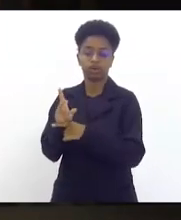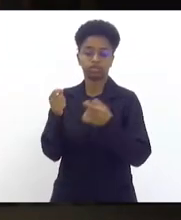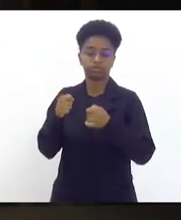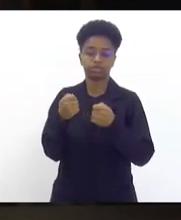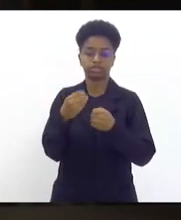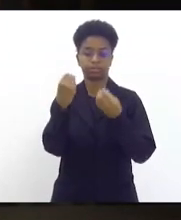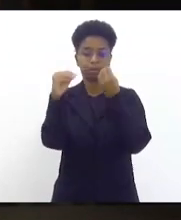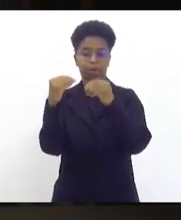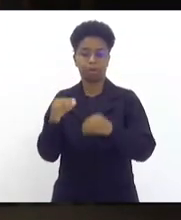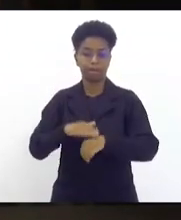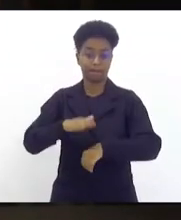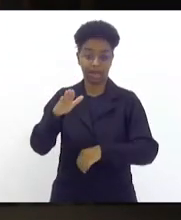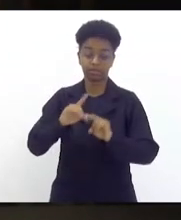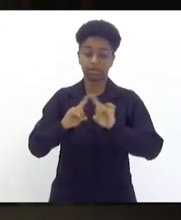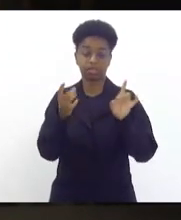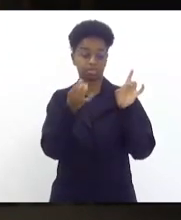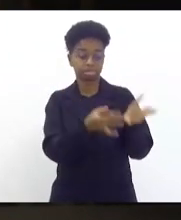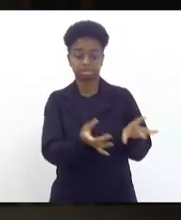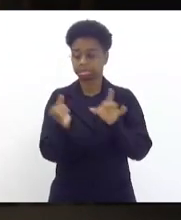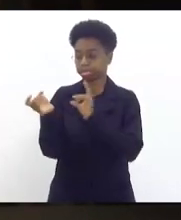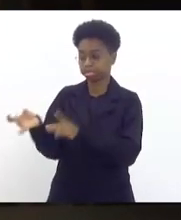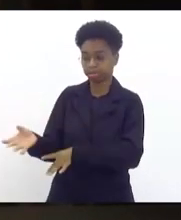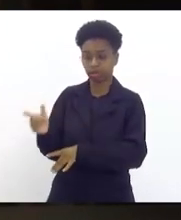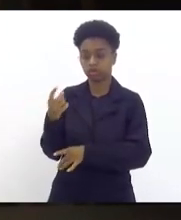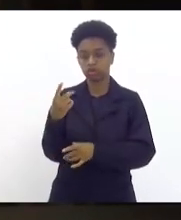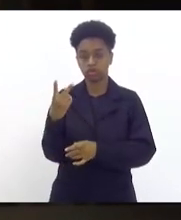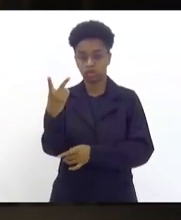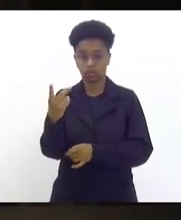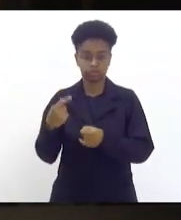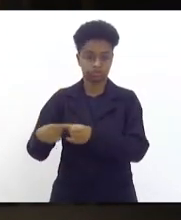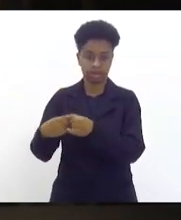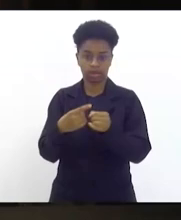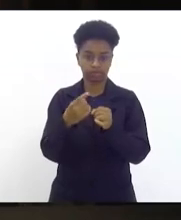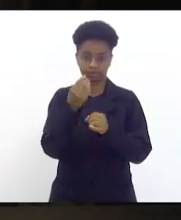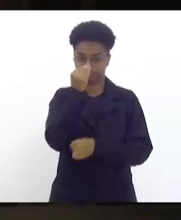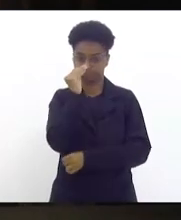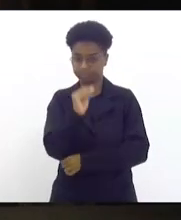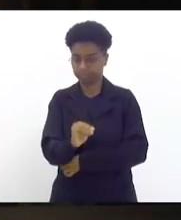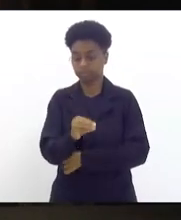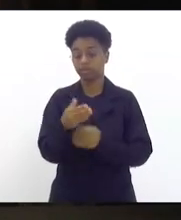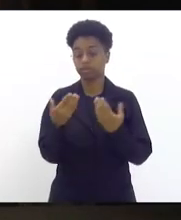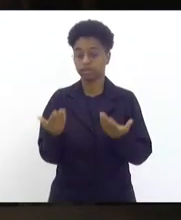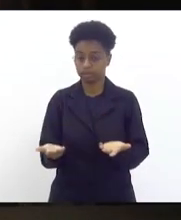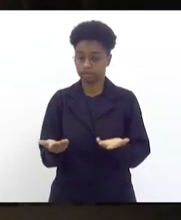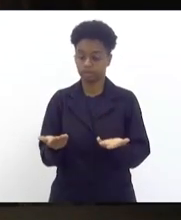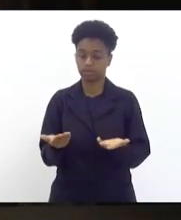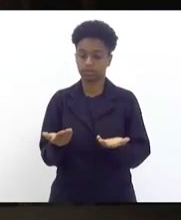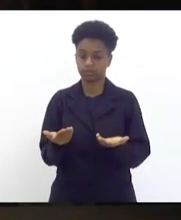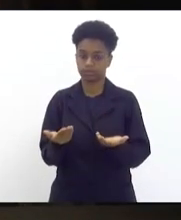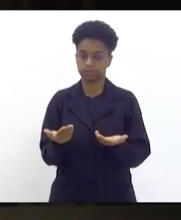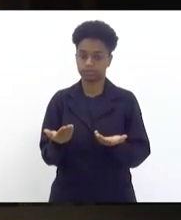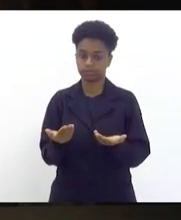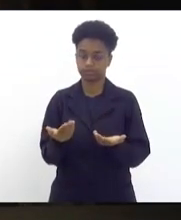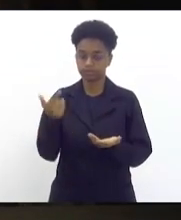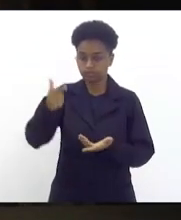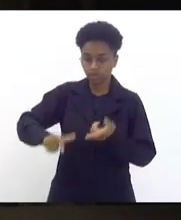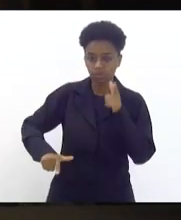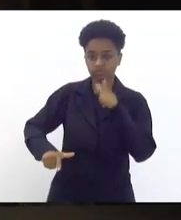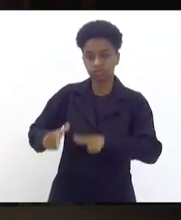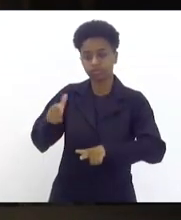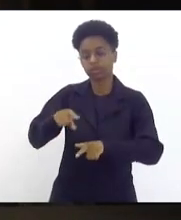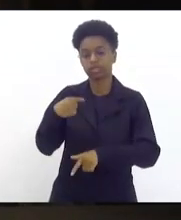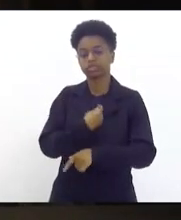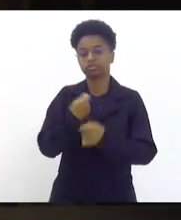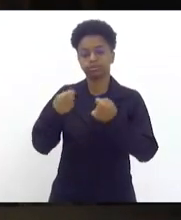deixando Vila Isabel e Grajaú desguarnecida então cada vez mais a gente precisa